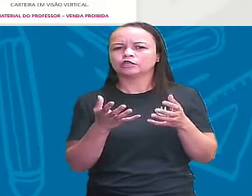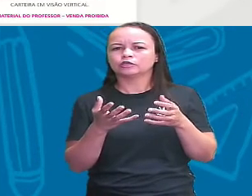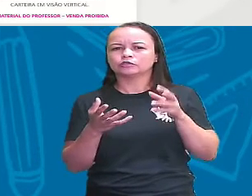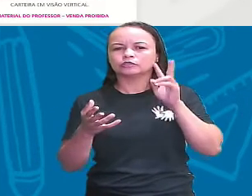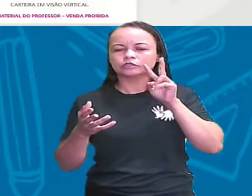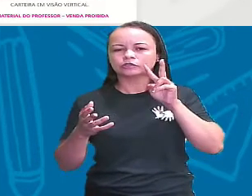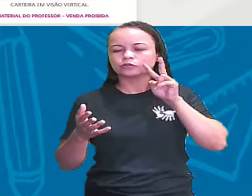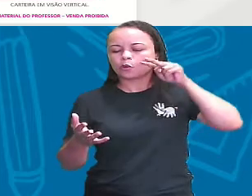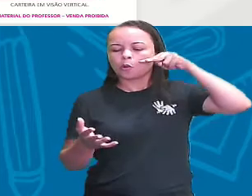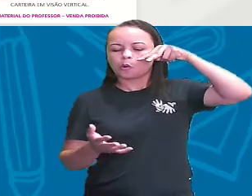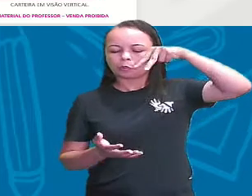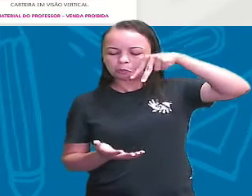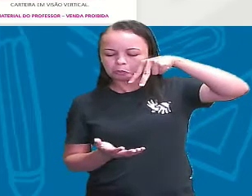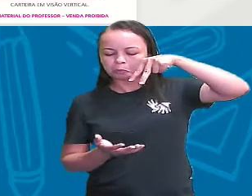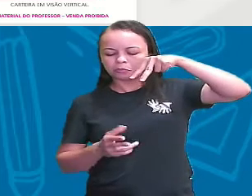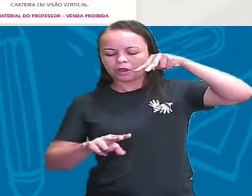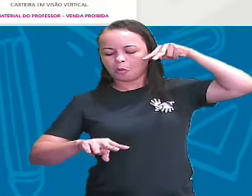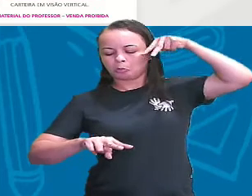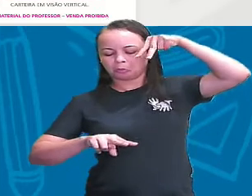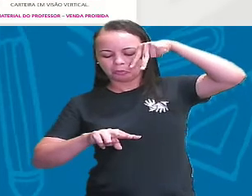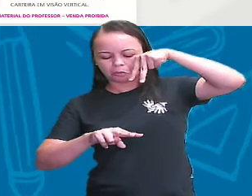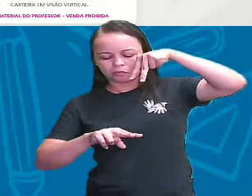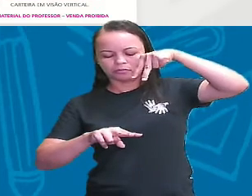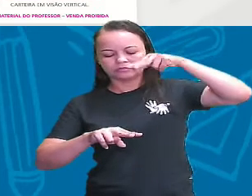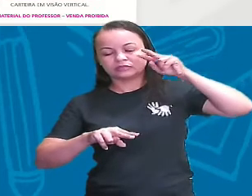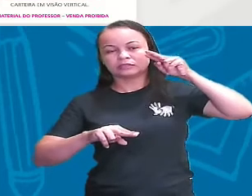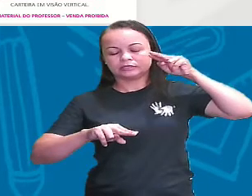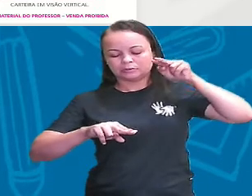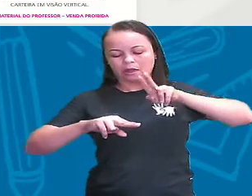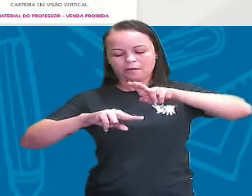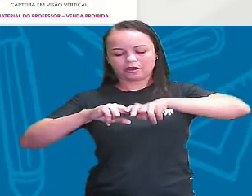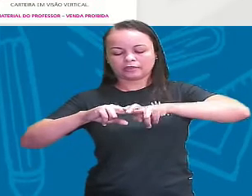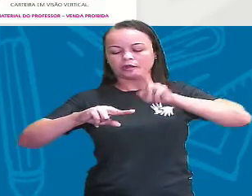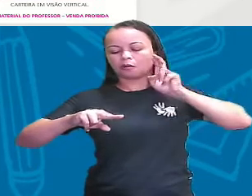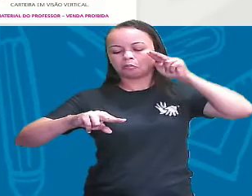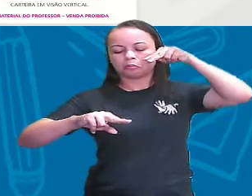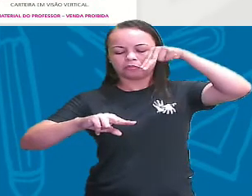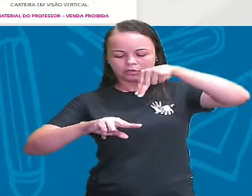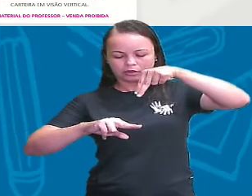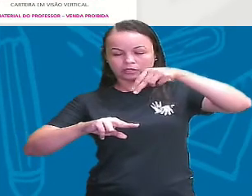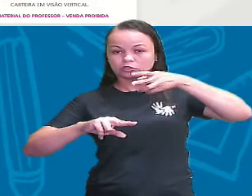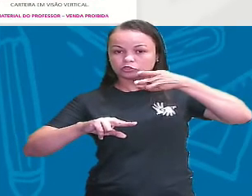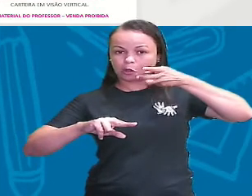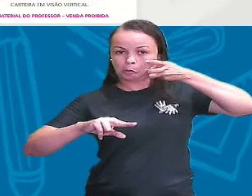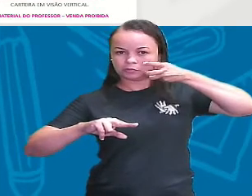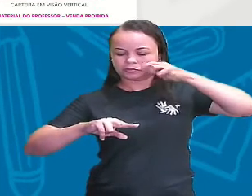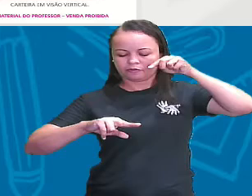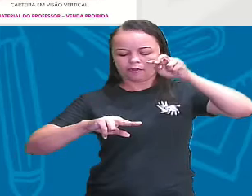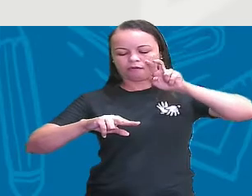eu olho de cima, que eu só consigo observar em cima, tá ok?